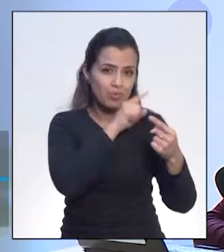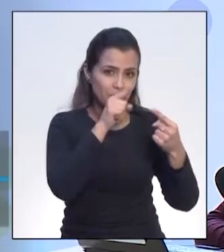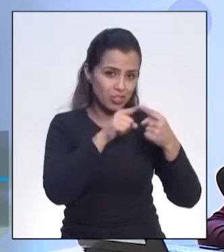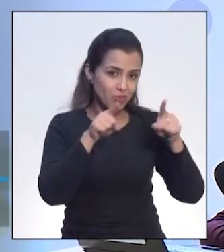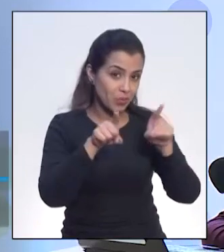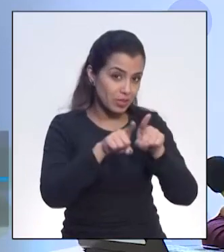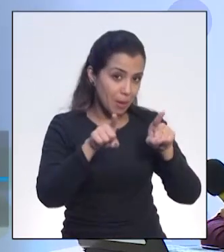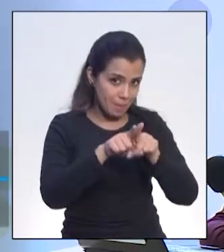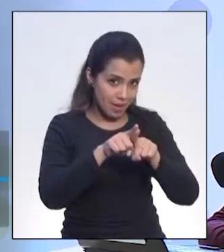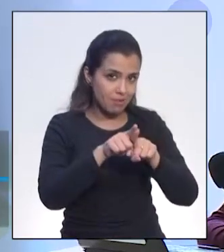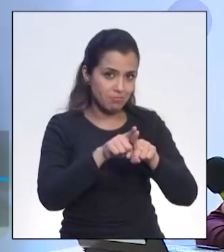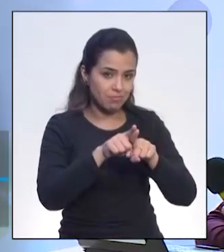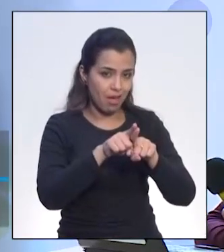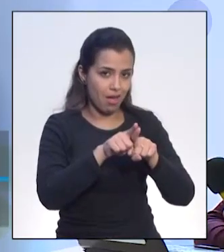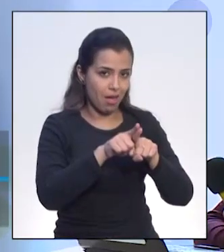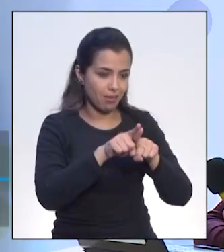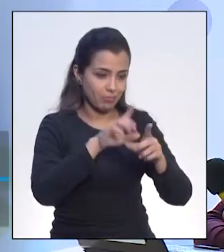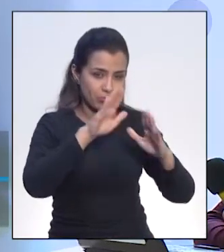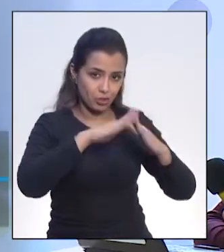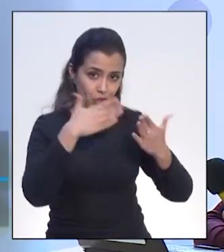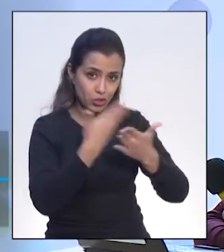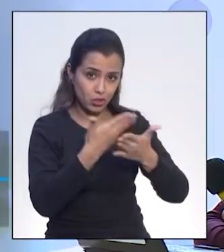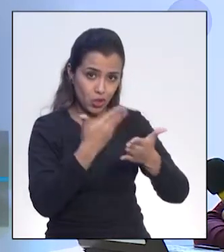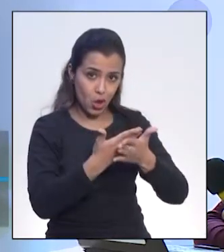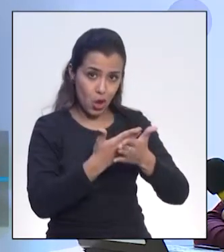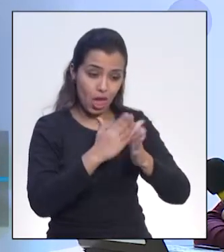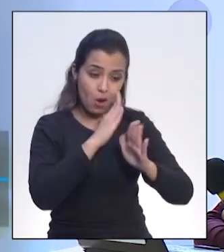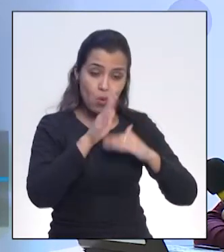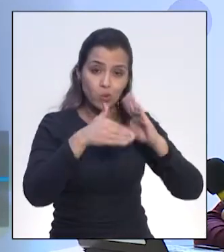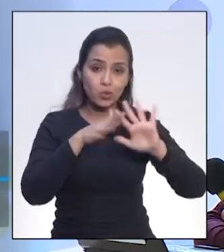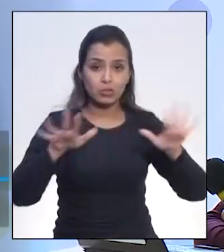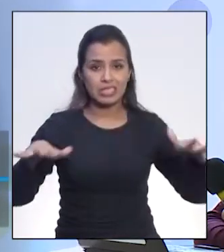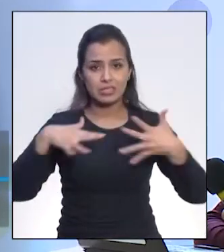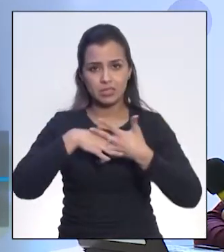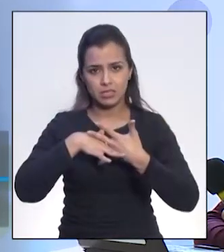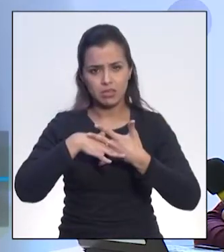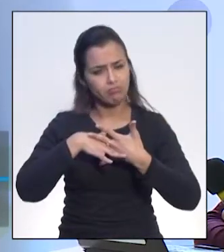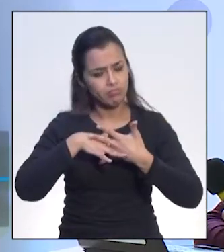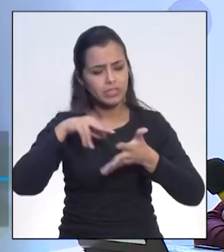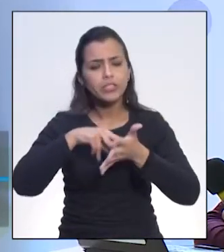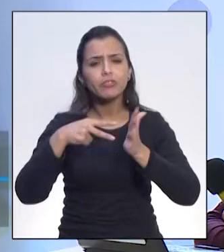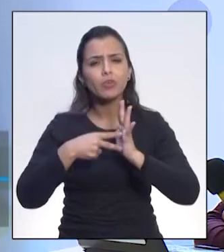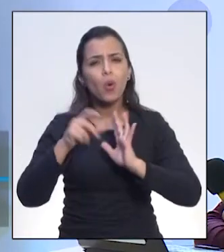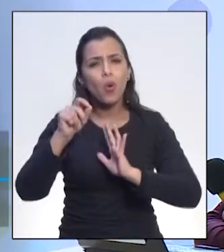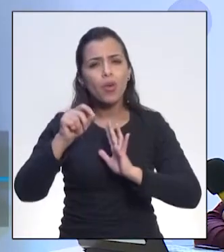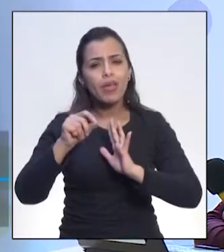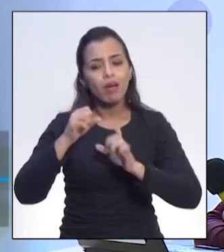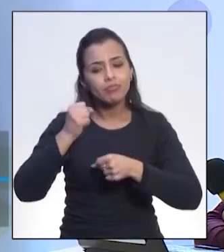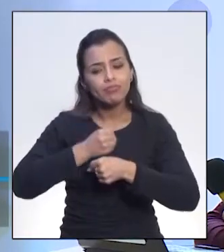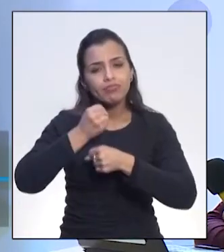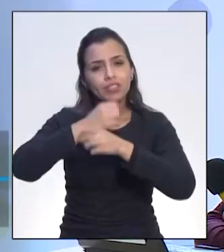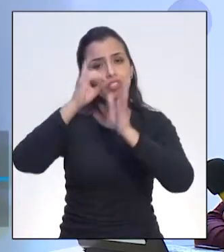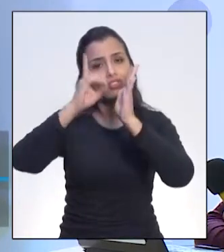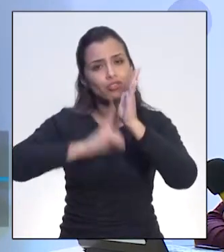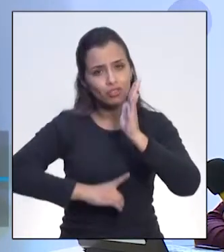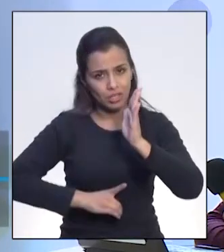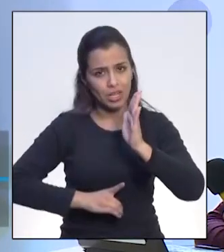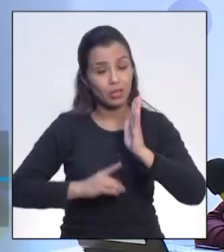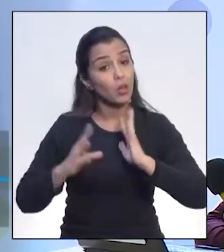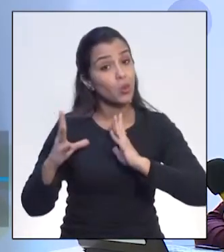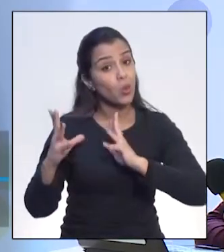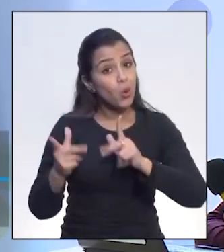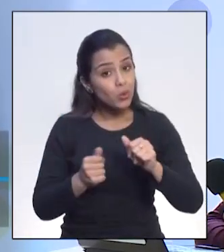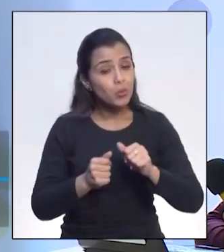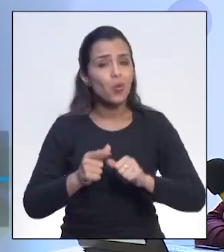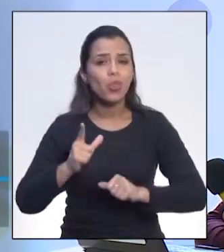para a cidadania. E o que significa isso? Significa a compreensão dos nossos direitos. Significa que todos temos direito à dignidade,